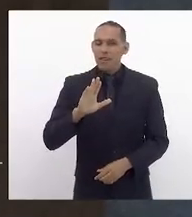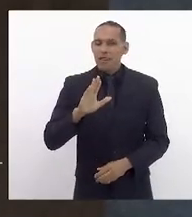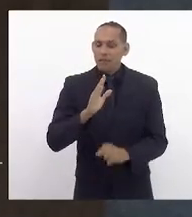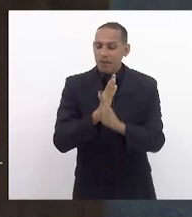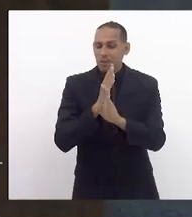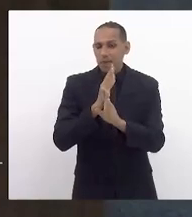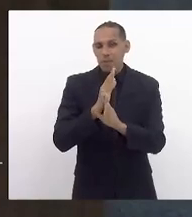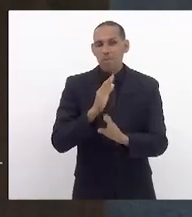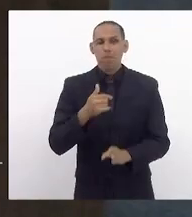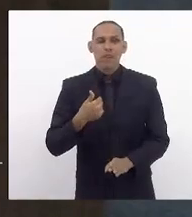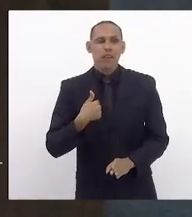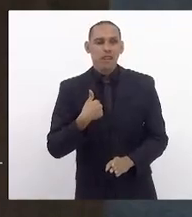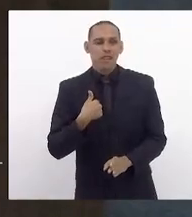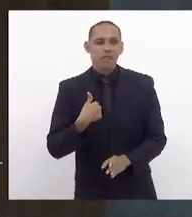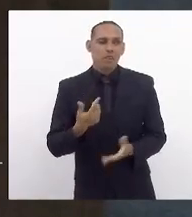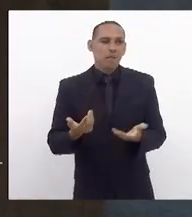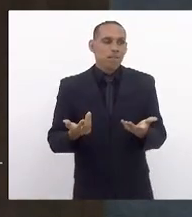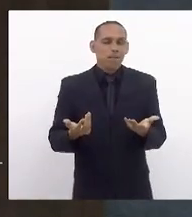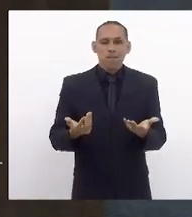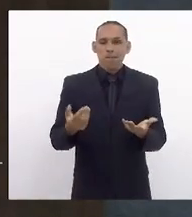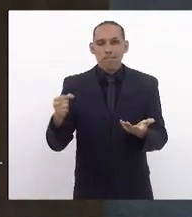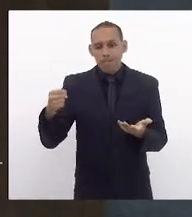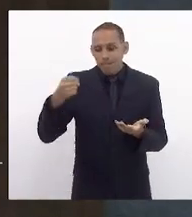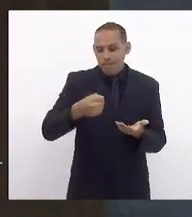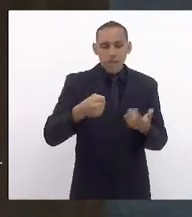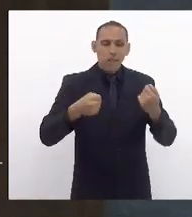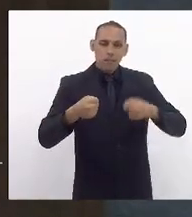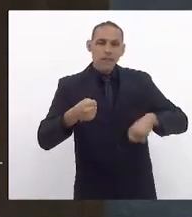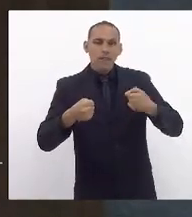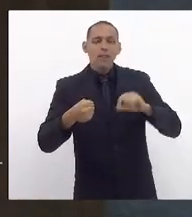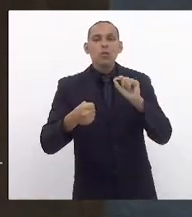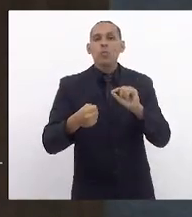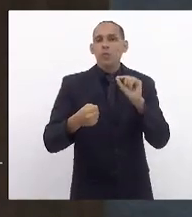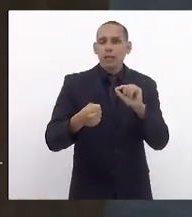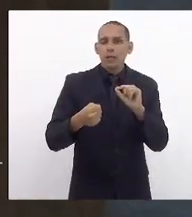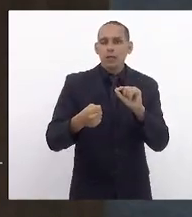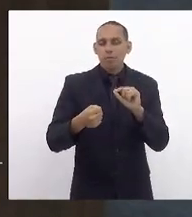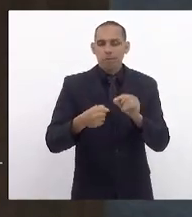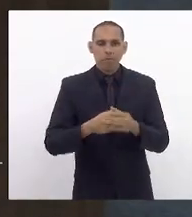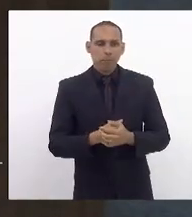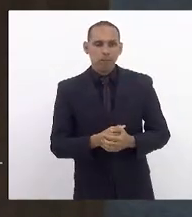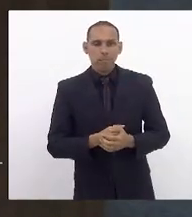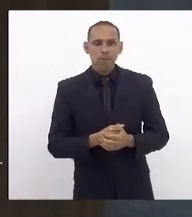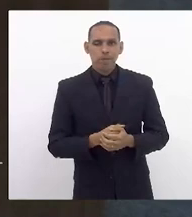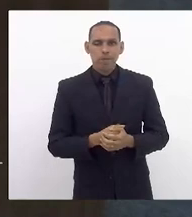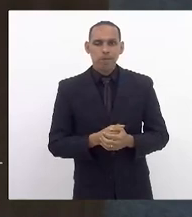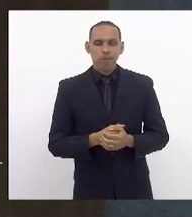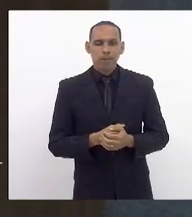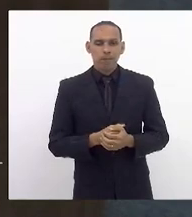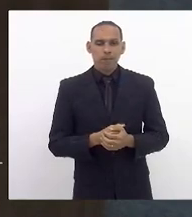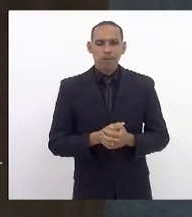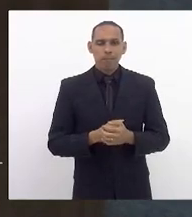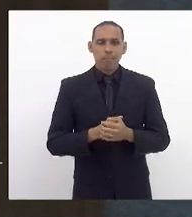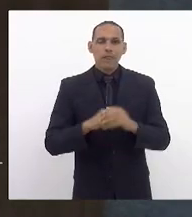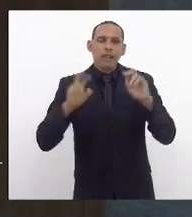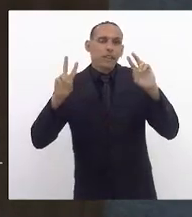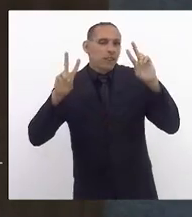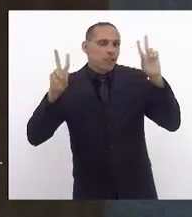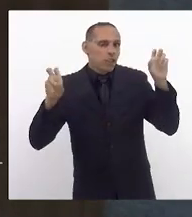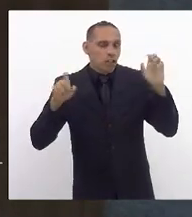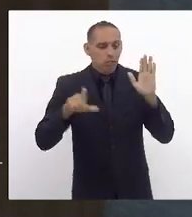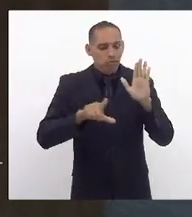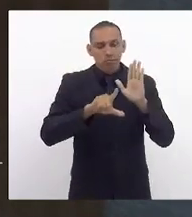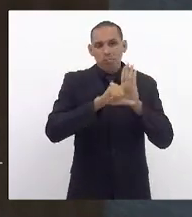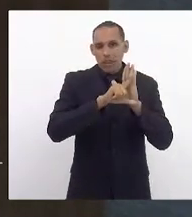senhor presidente, eu não posso deixar aqui de trazer um fato, que é a questão de, nessas